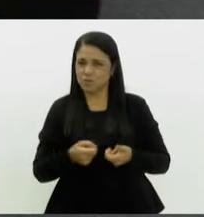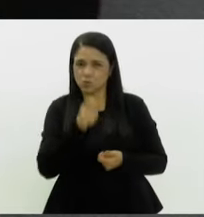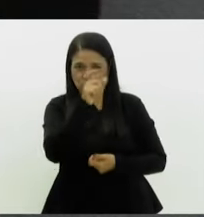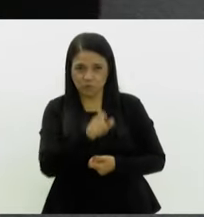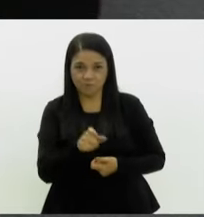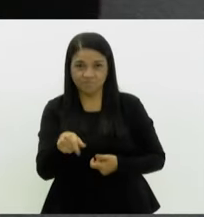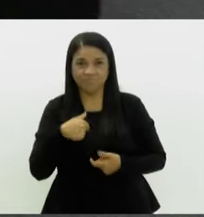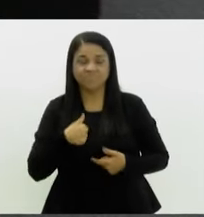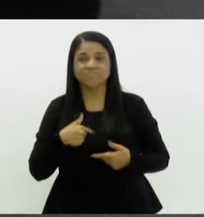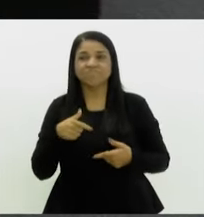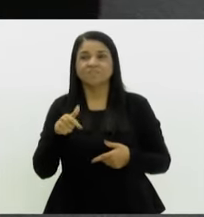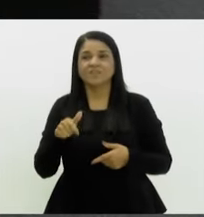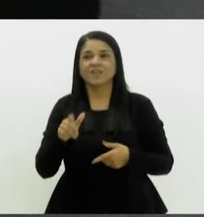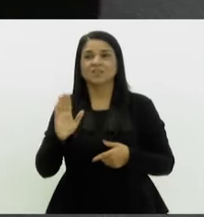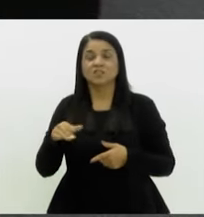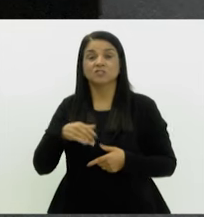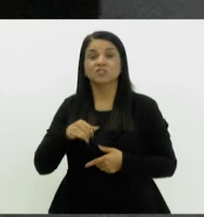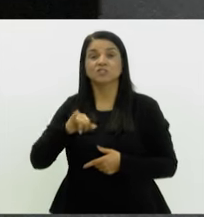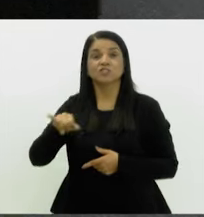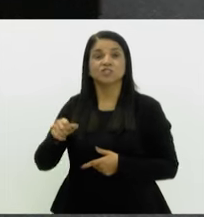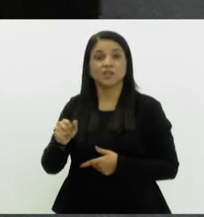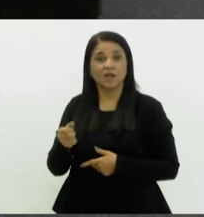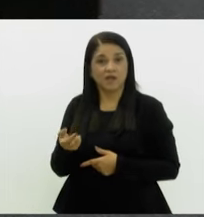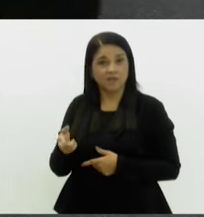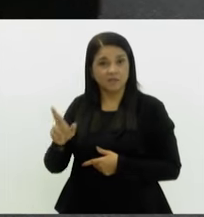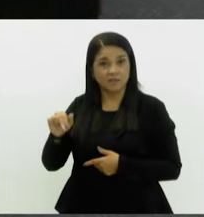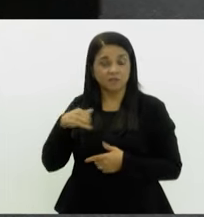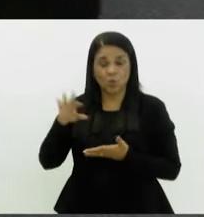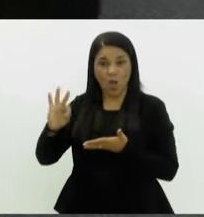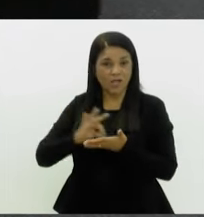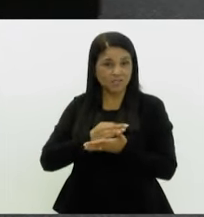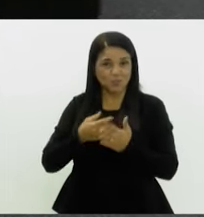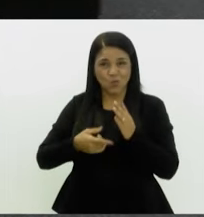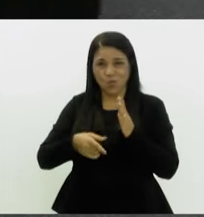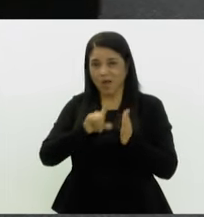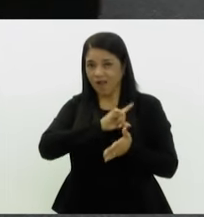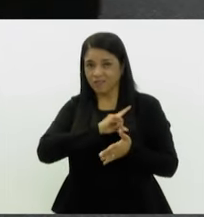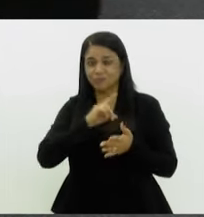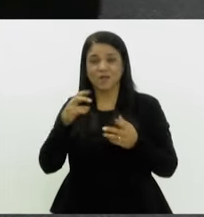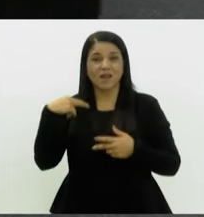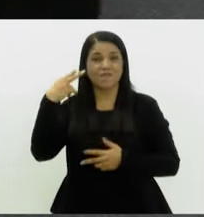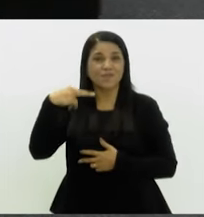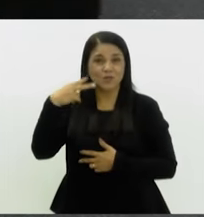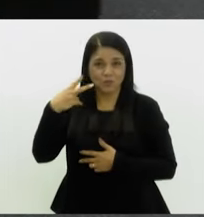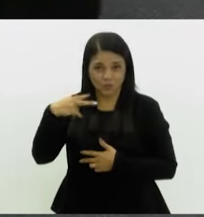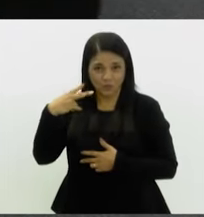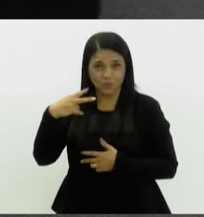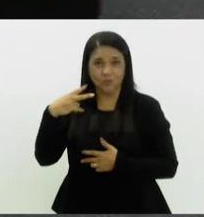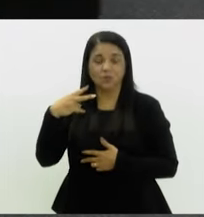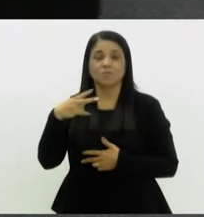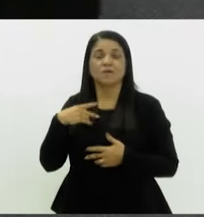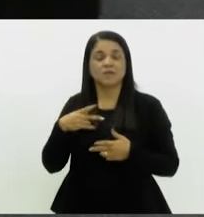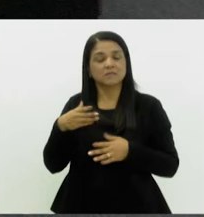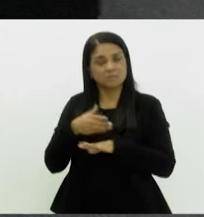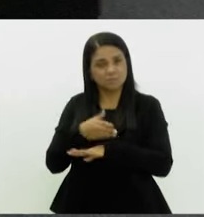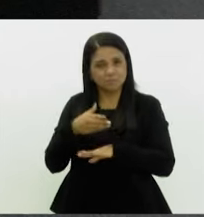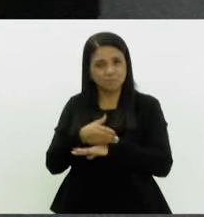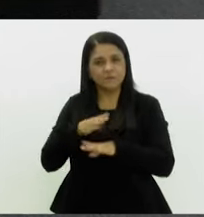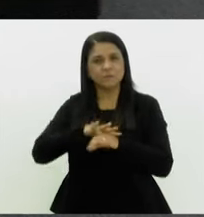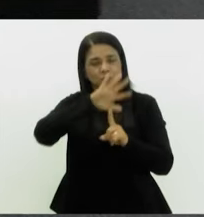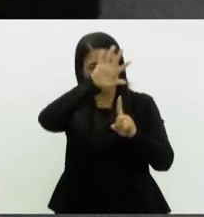aqui pela casa, Jari só não assinou porque não era deputado à época, era vereador, mas participou junto da